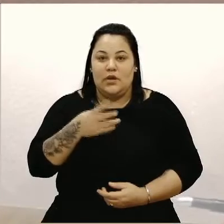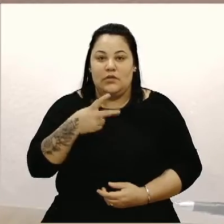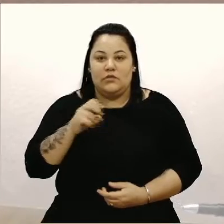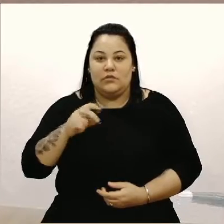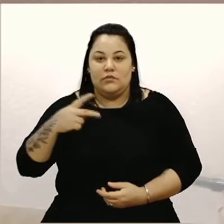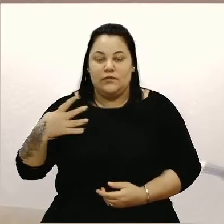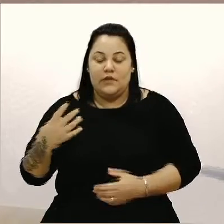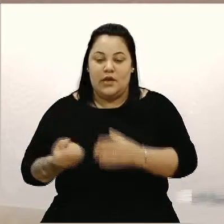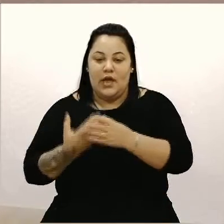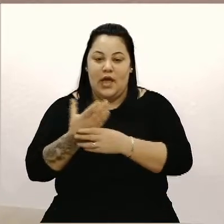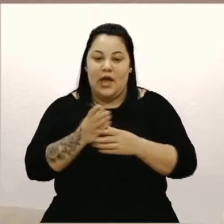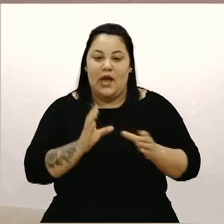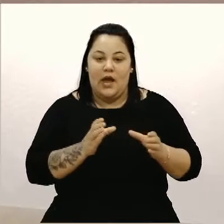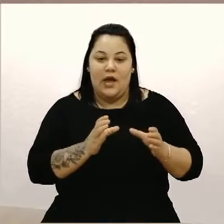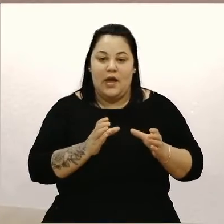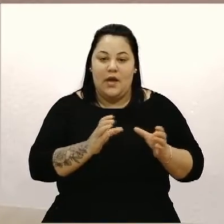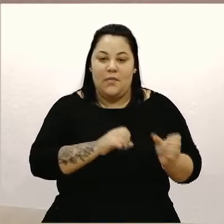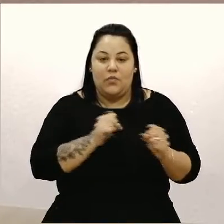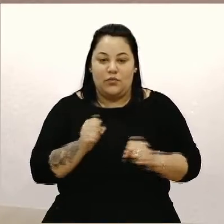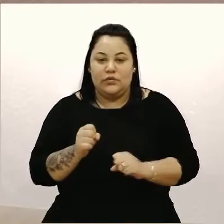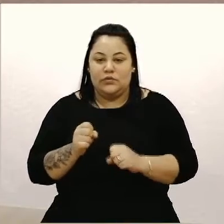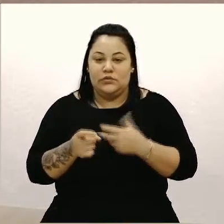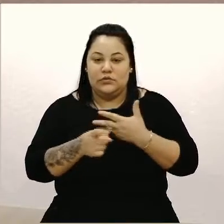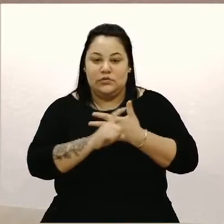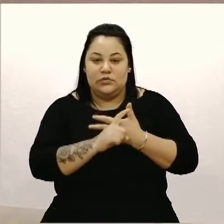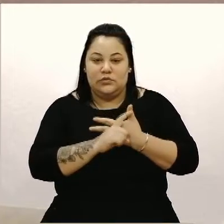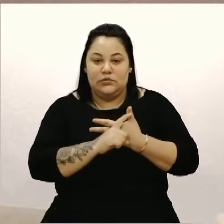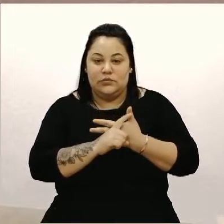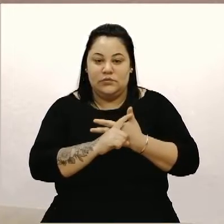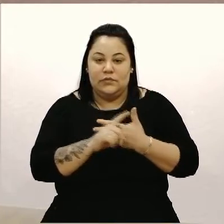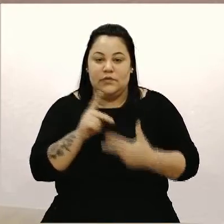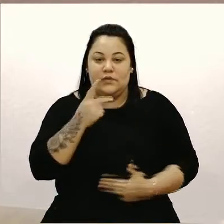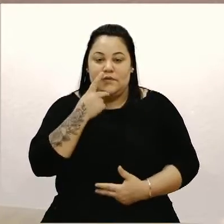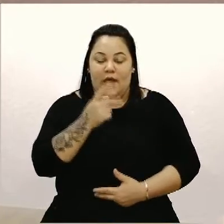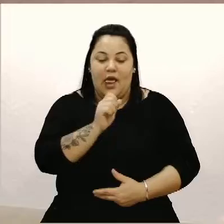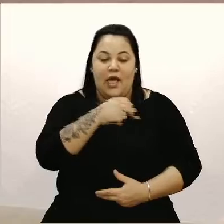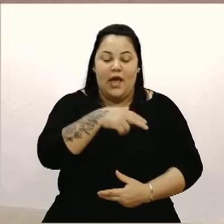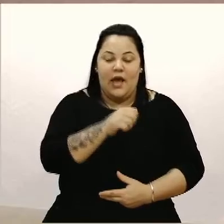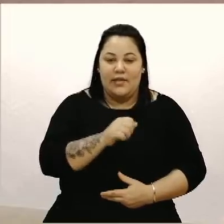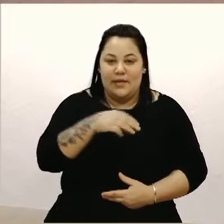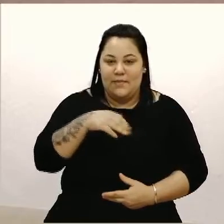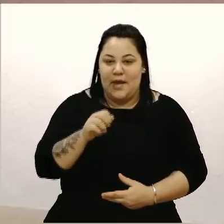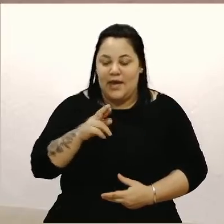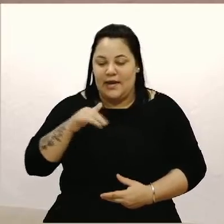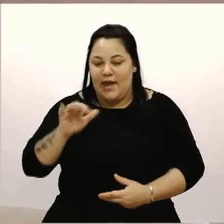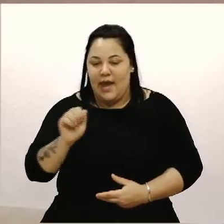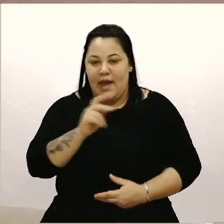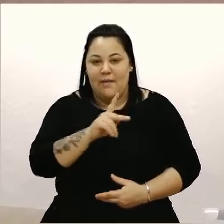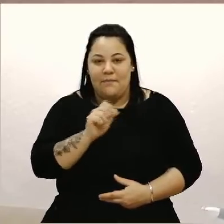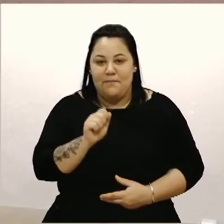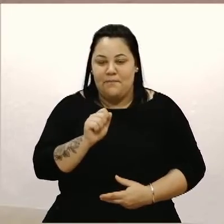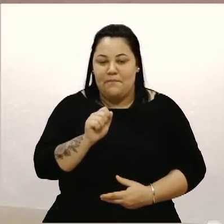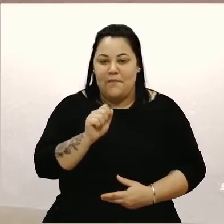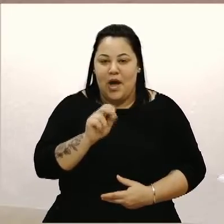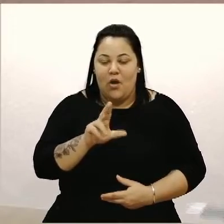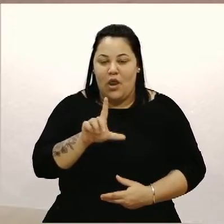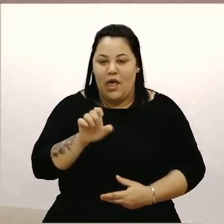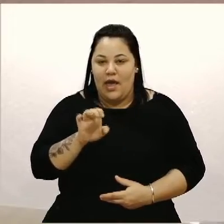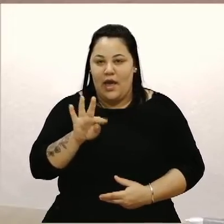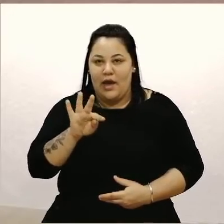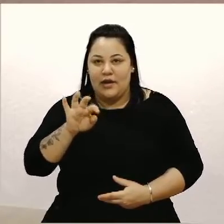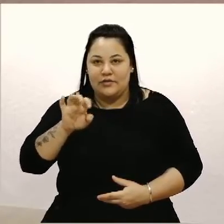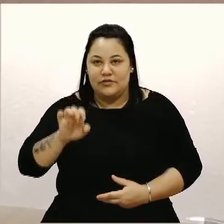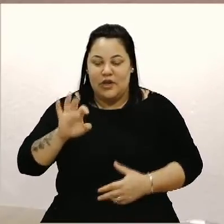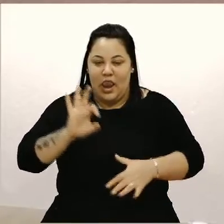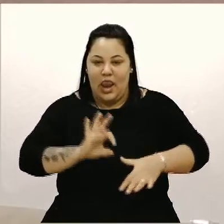175/2024, de autoria do Poder Executivo, que declara Ana Maria Paulette Reck, Ana Reck, como patrona da